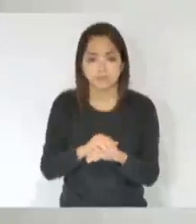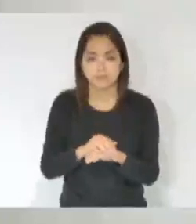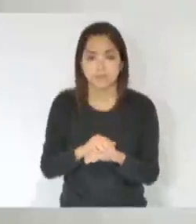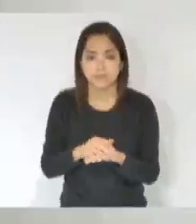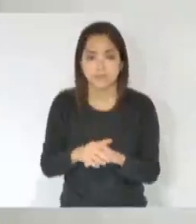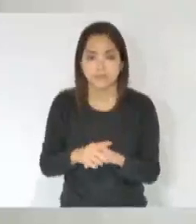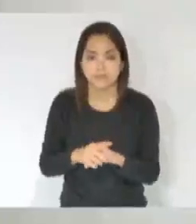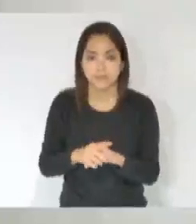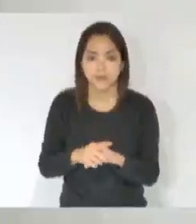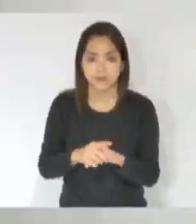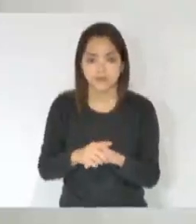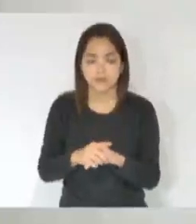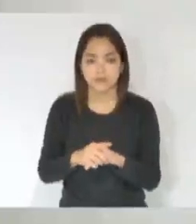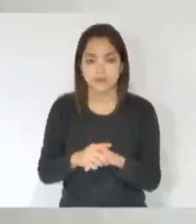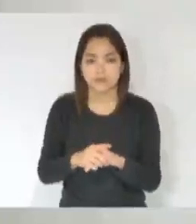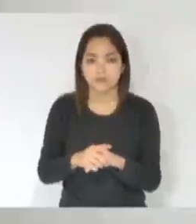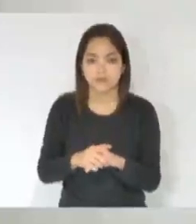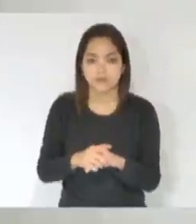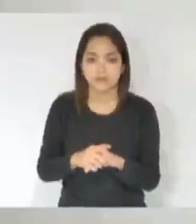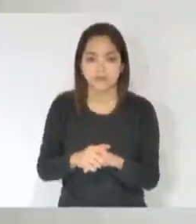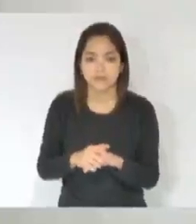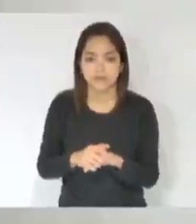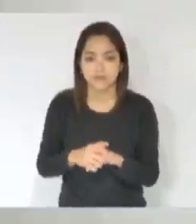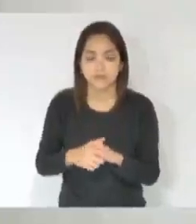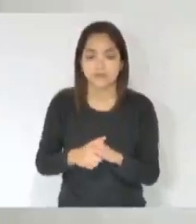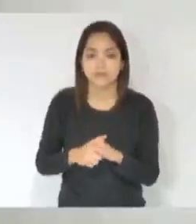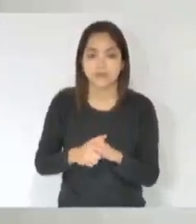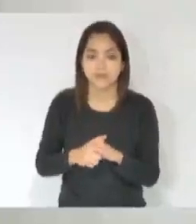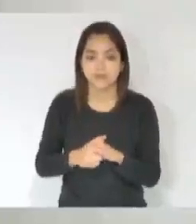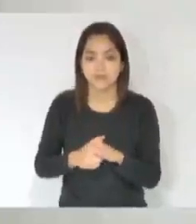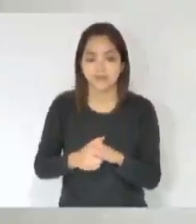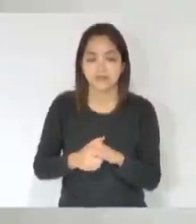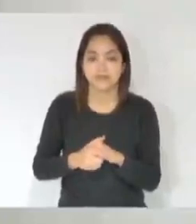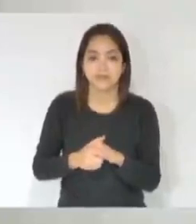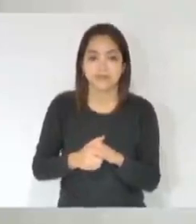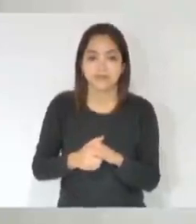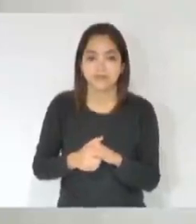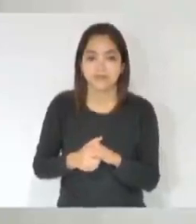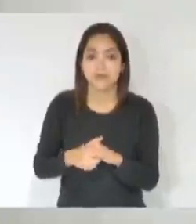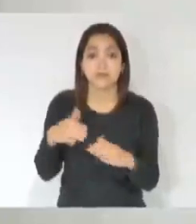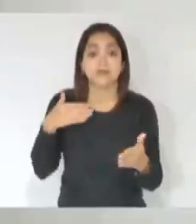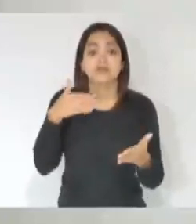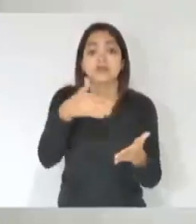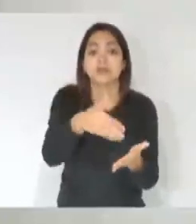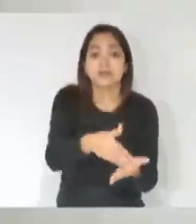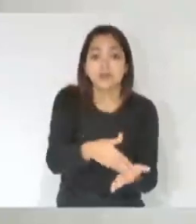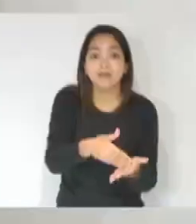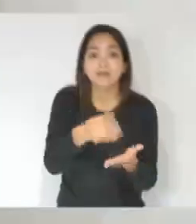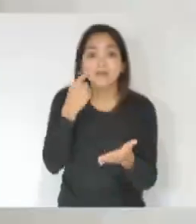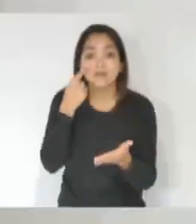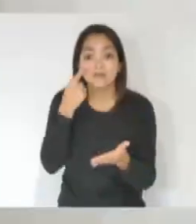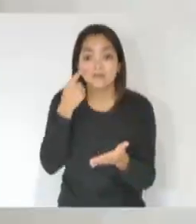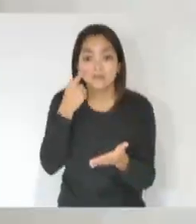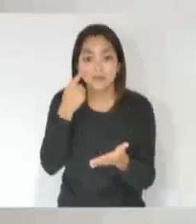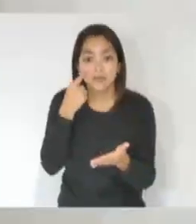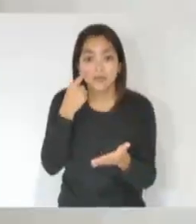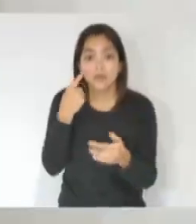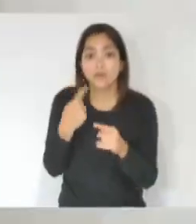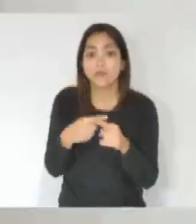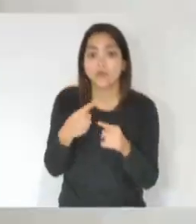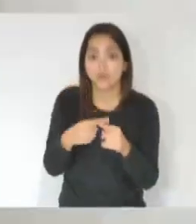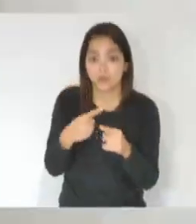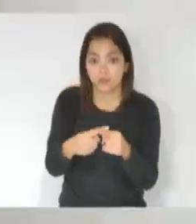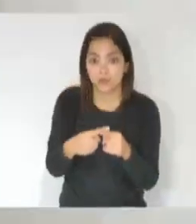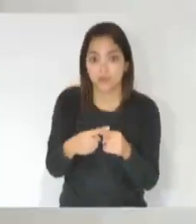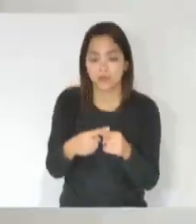Sua nota no cantinho da agenda para chegar lá em 2030 e fazer uma checagem. Porque a agenda que